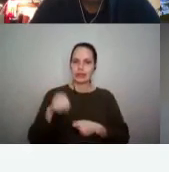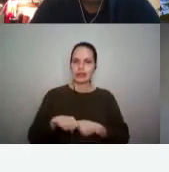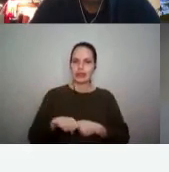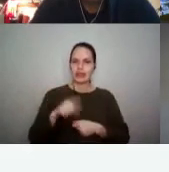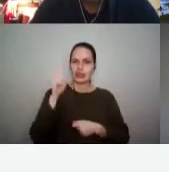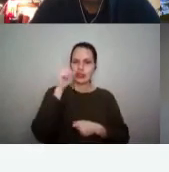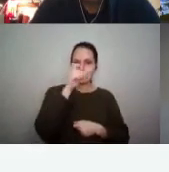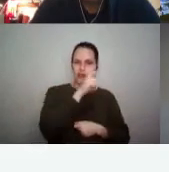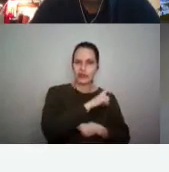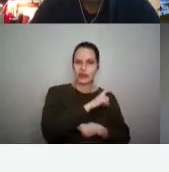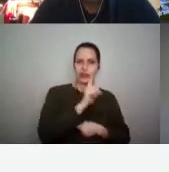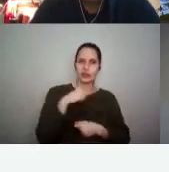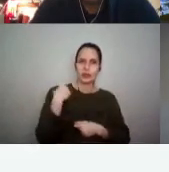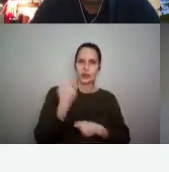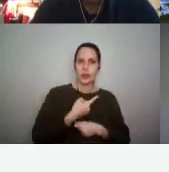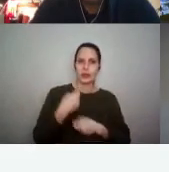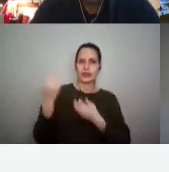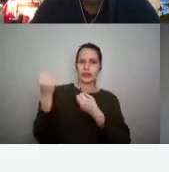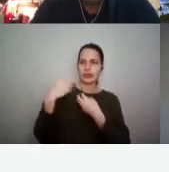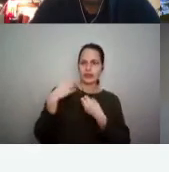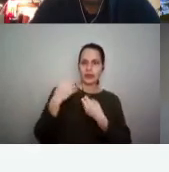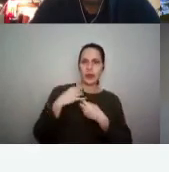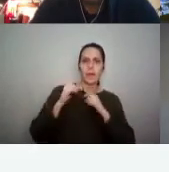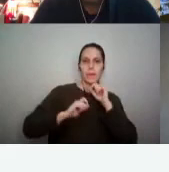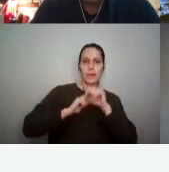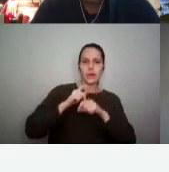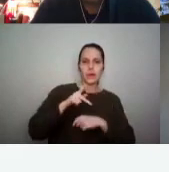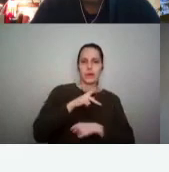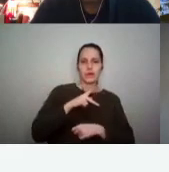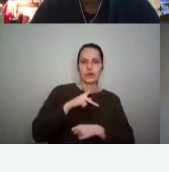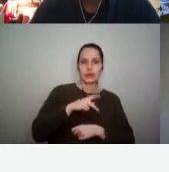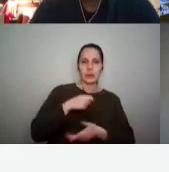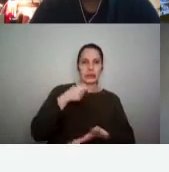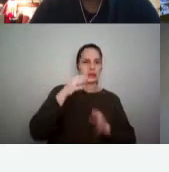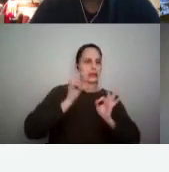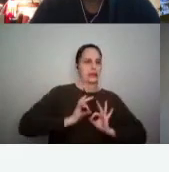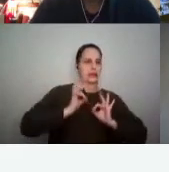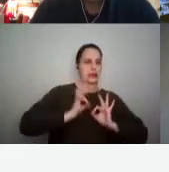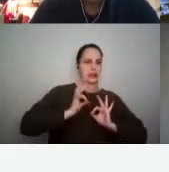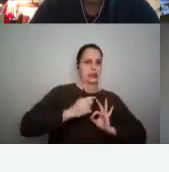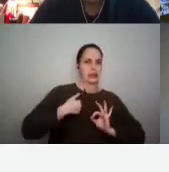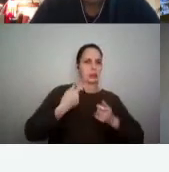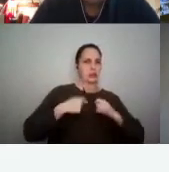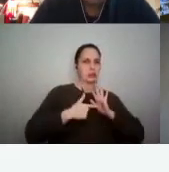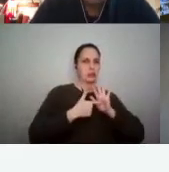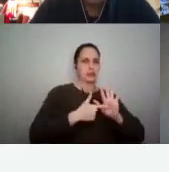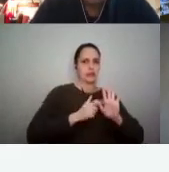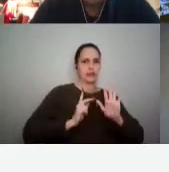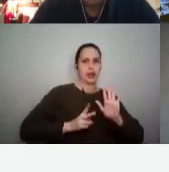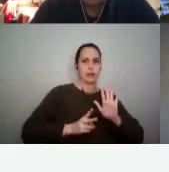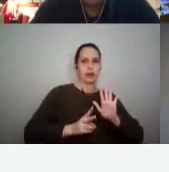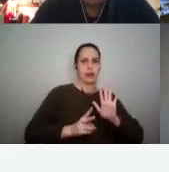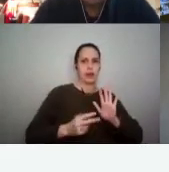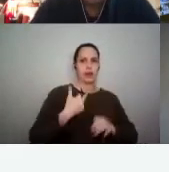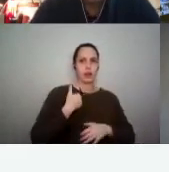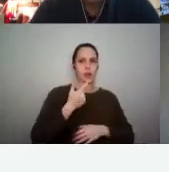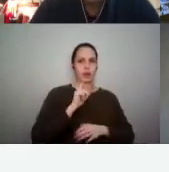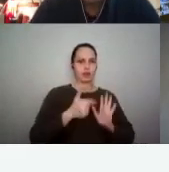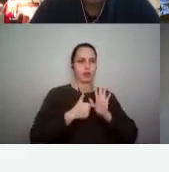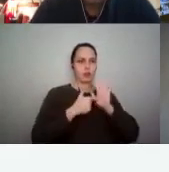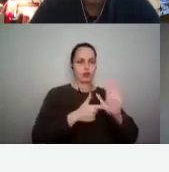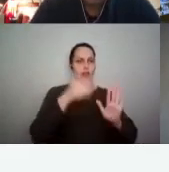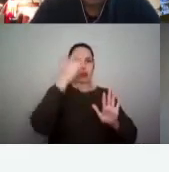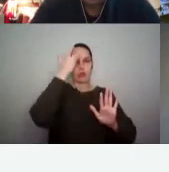para ter certezas, né, para não mostrar para os alunos que o não saber.